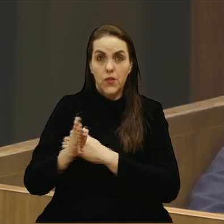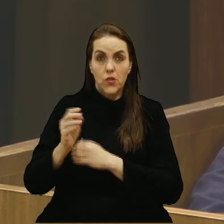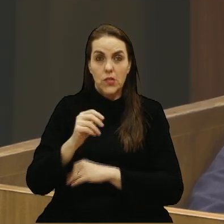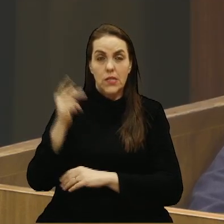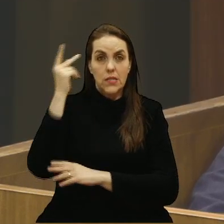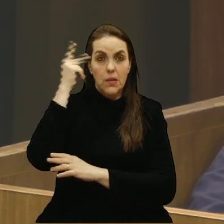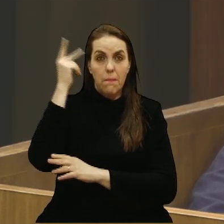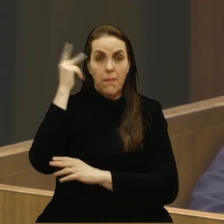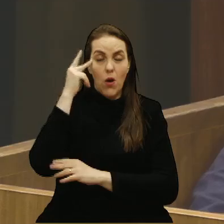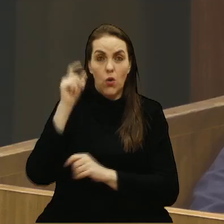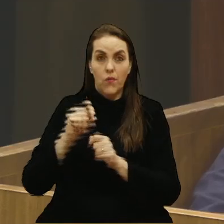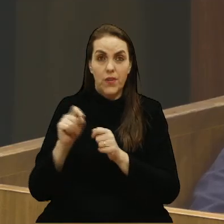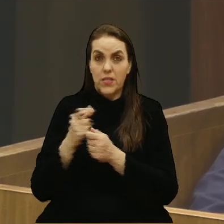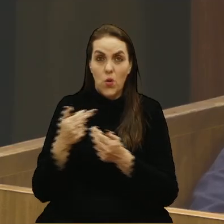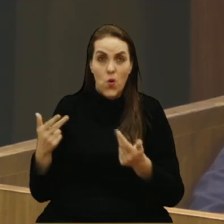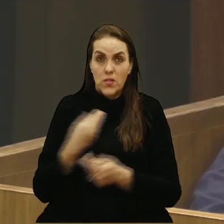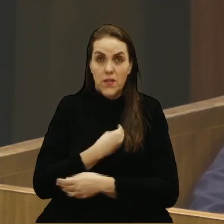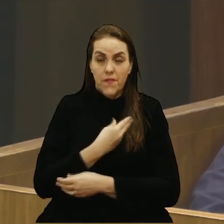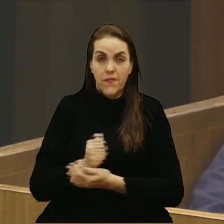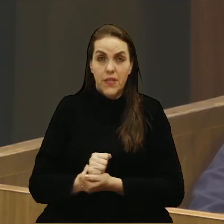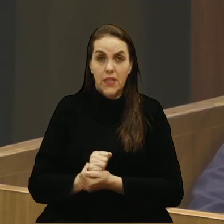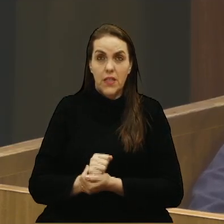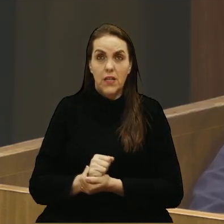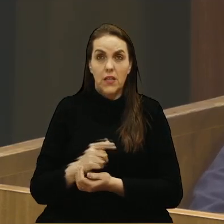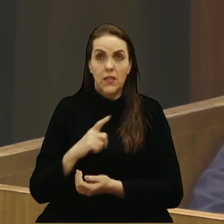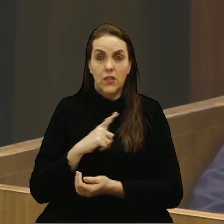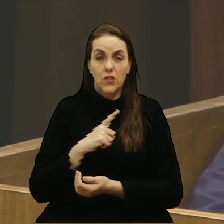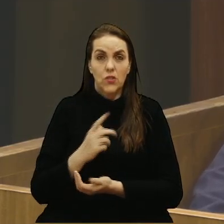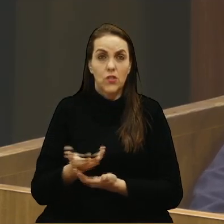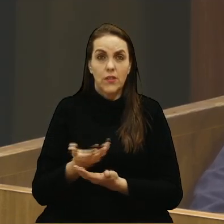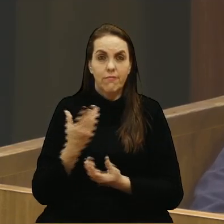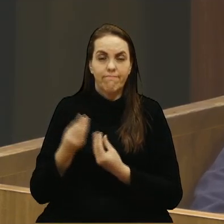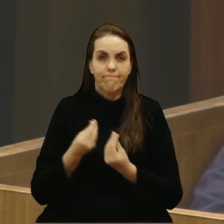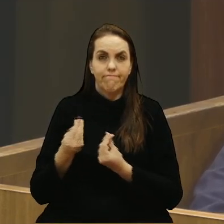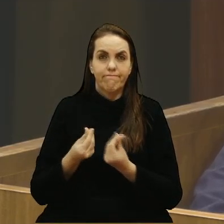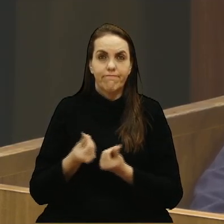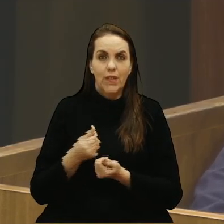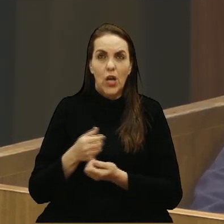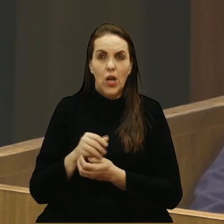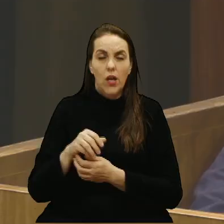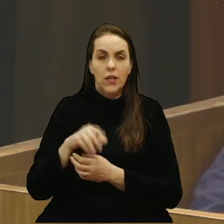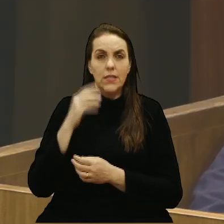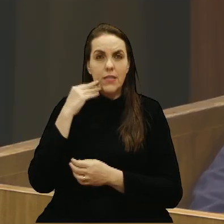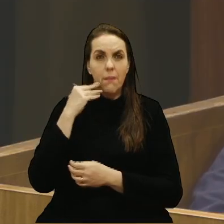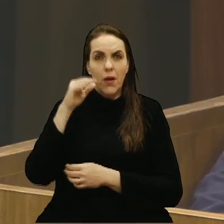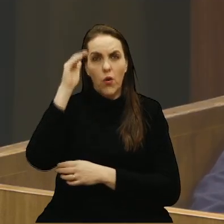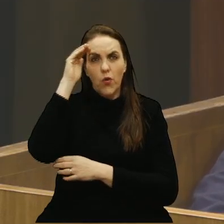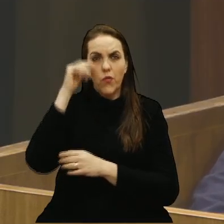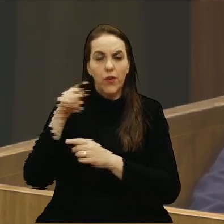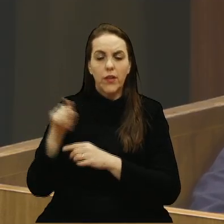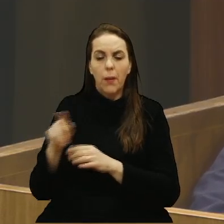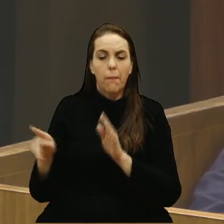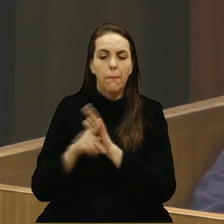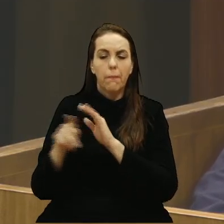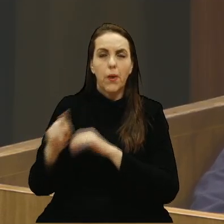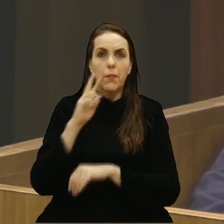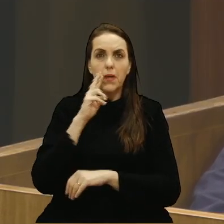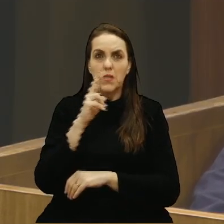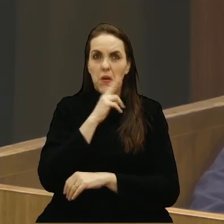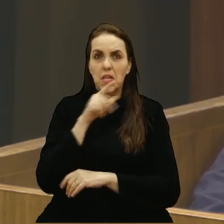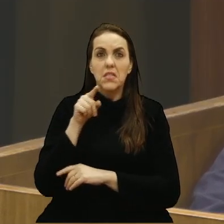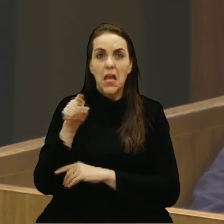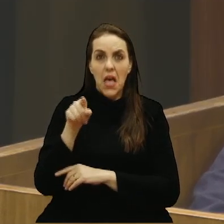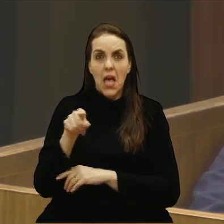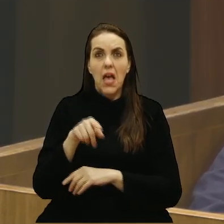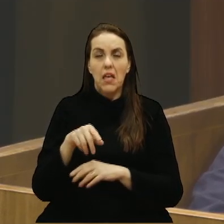a vida e tinha que limpar chão, e eu vi os proprietários e os gerentes do restaurante dizer: esse aí vem lá